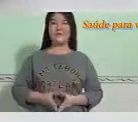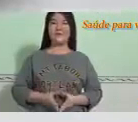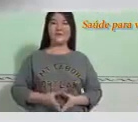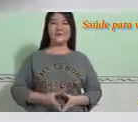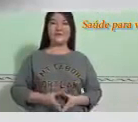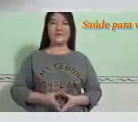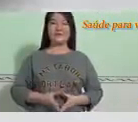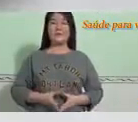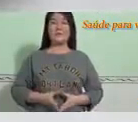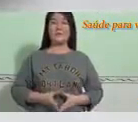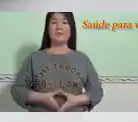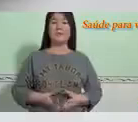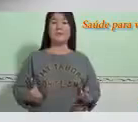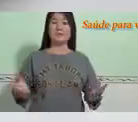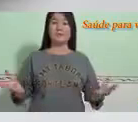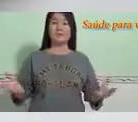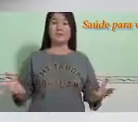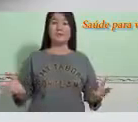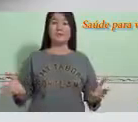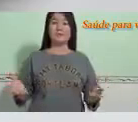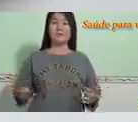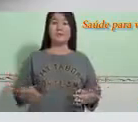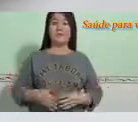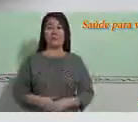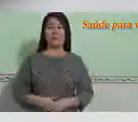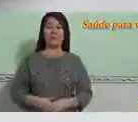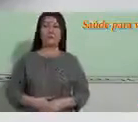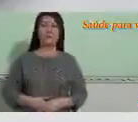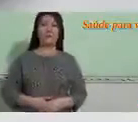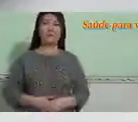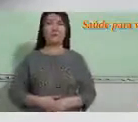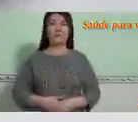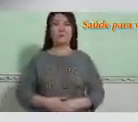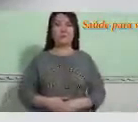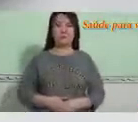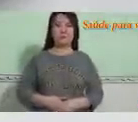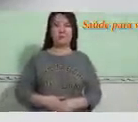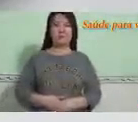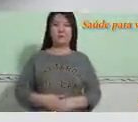O acento agudo X e CAE, dermatite esfoliativa.